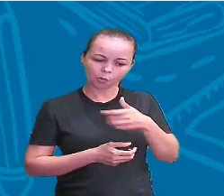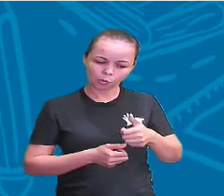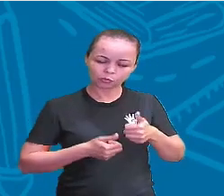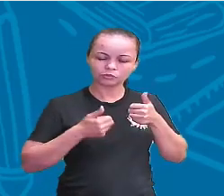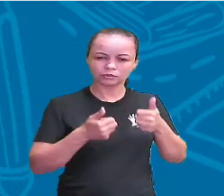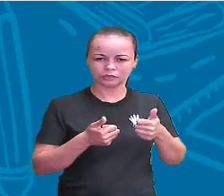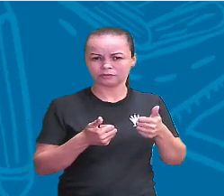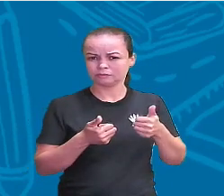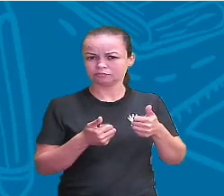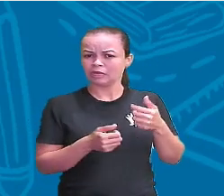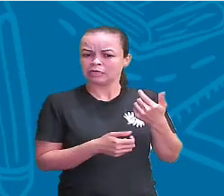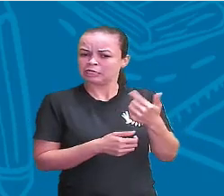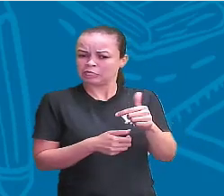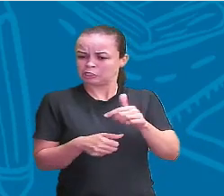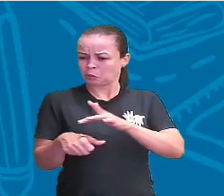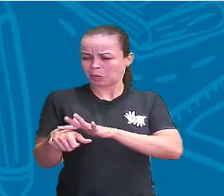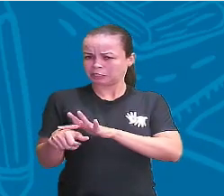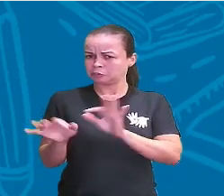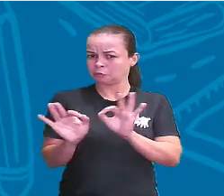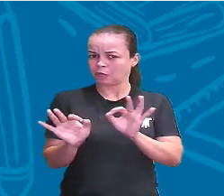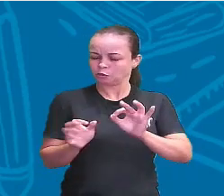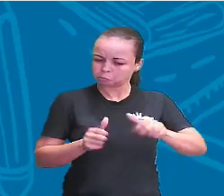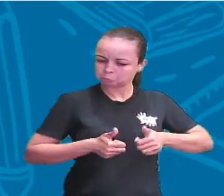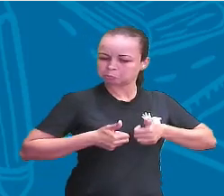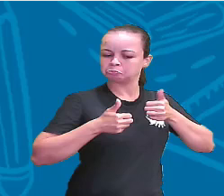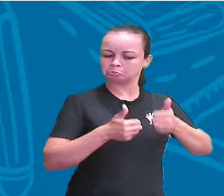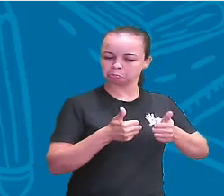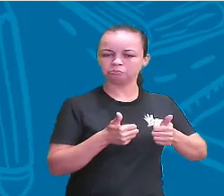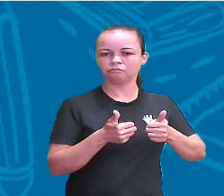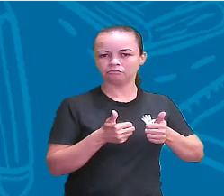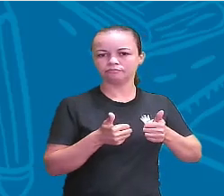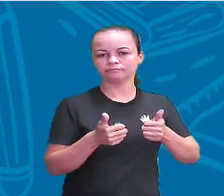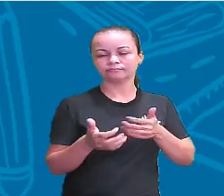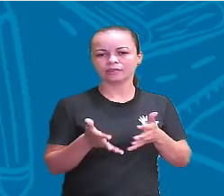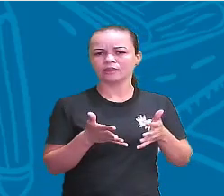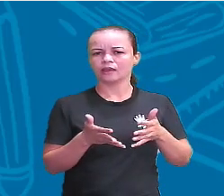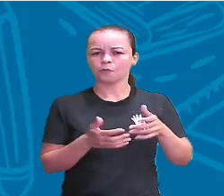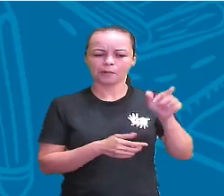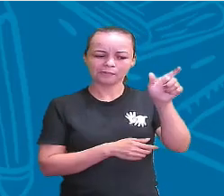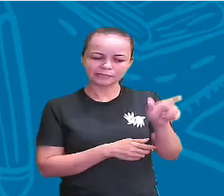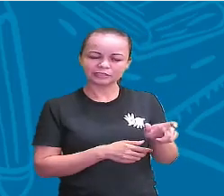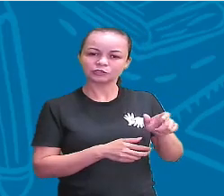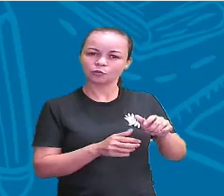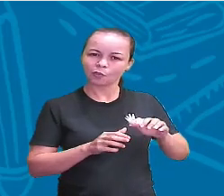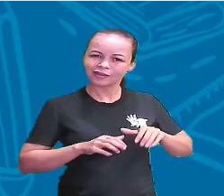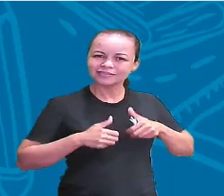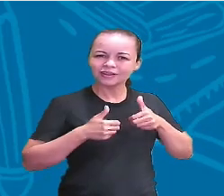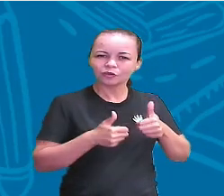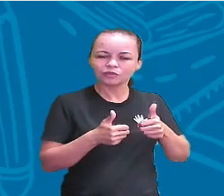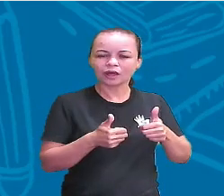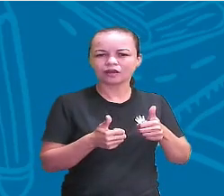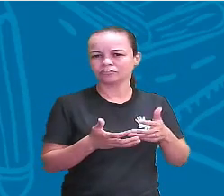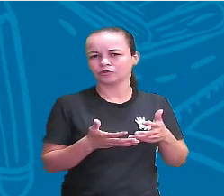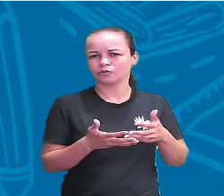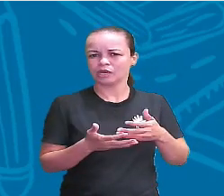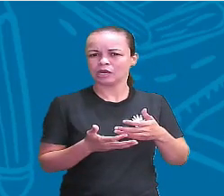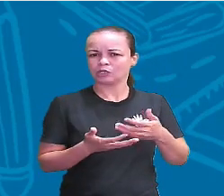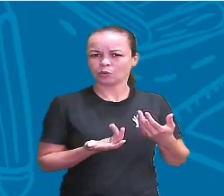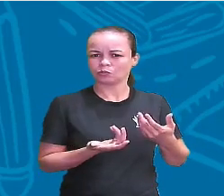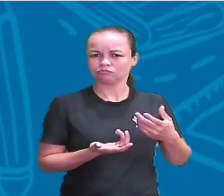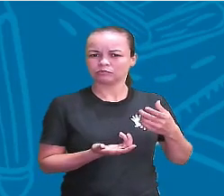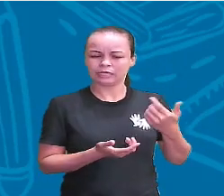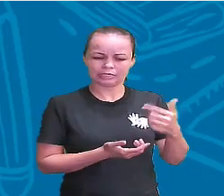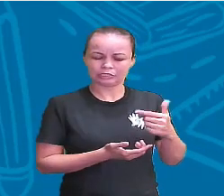pessoa que não tem doença, né? Ou seja, uma pessoa saudável, né, é aquela que não existe no